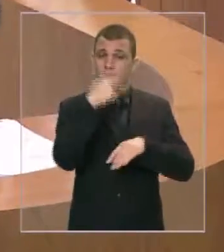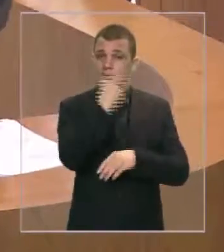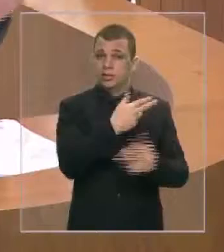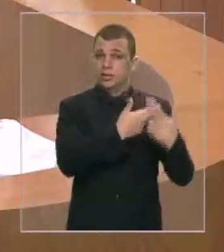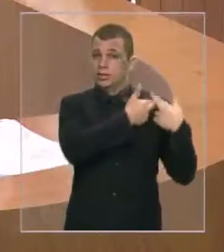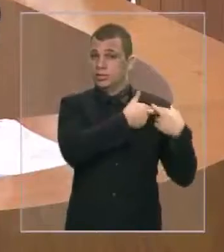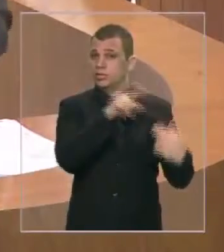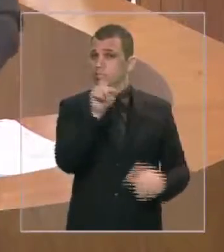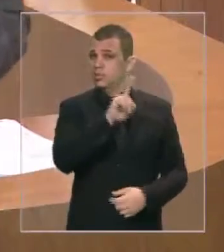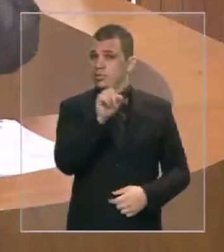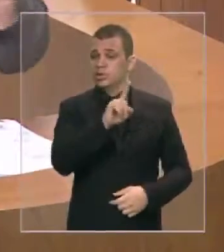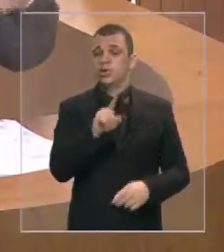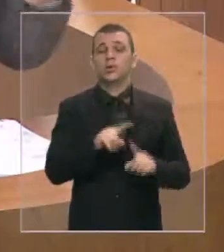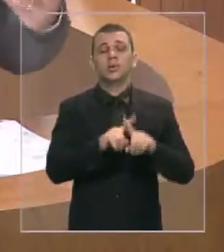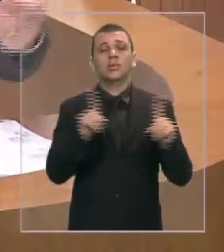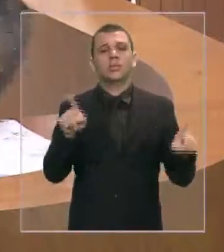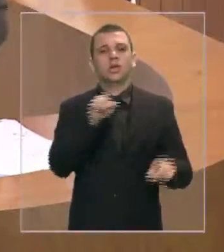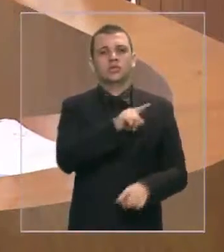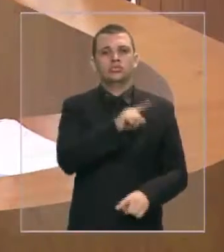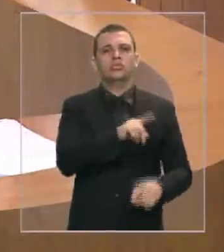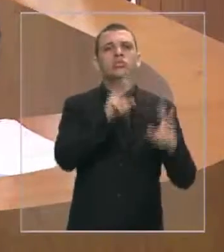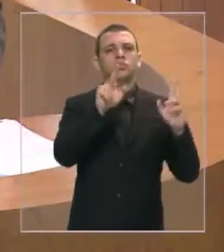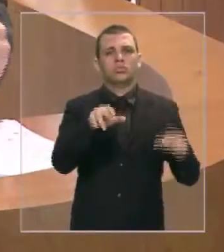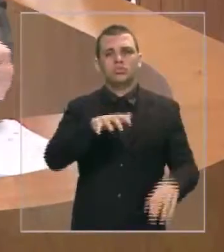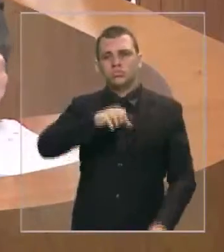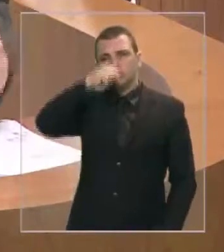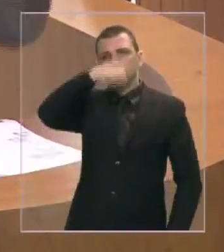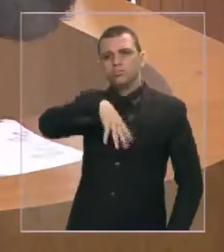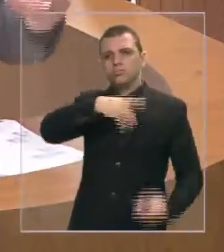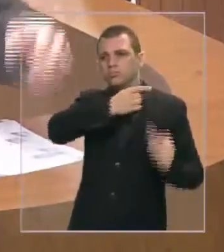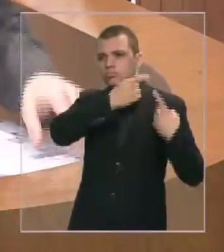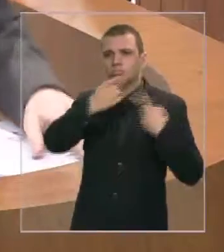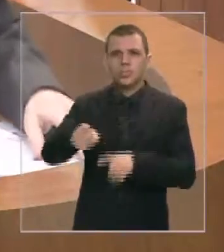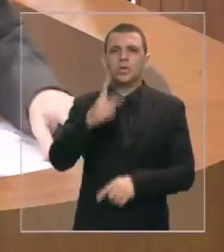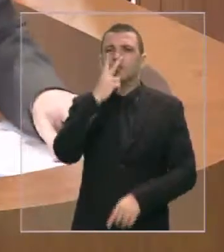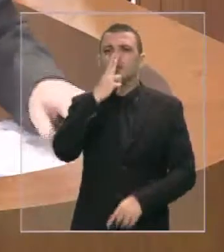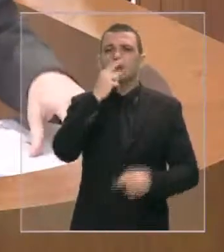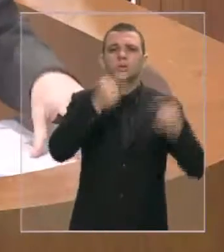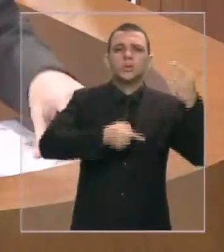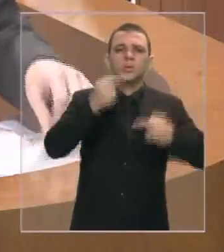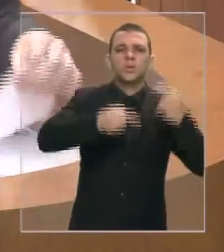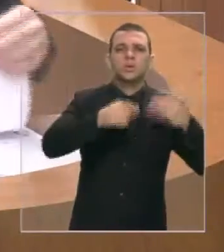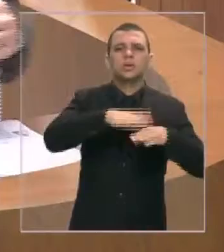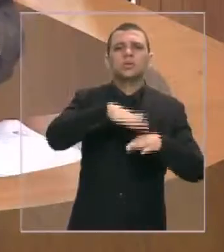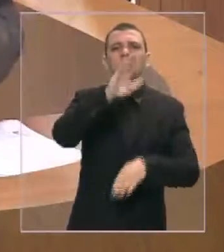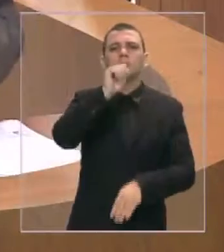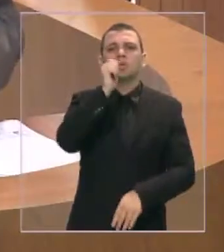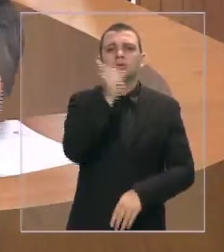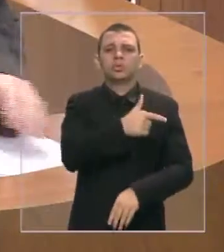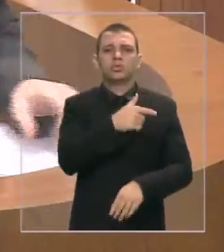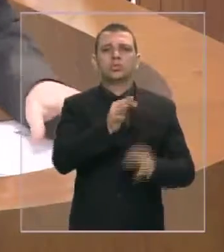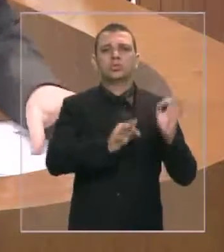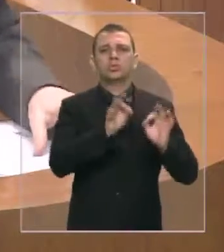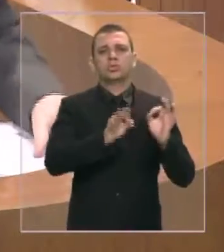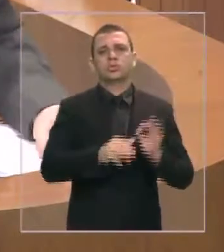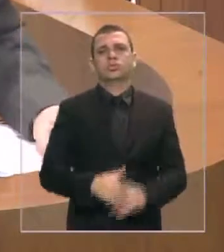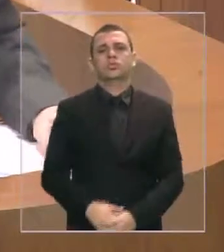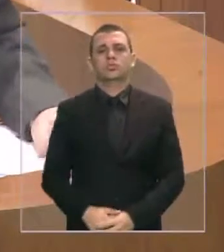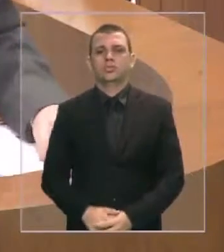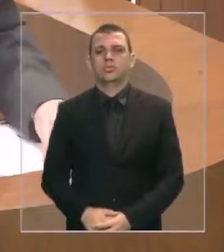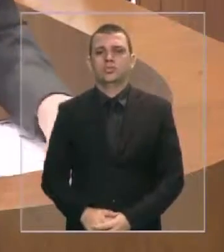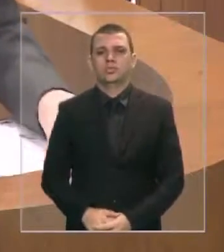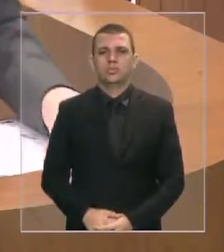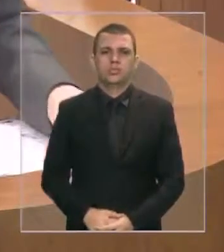foi uma agressão que mais pareceu uma ação política do que uma ação de um magistrado.